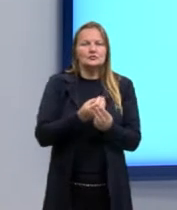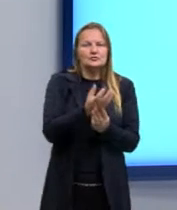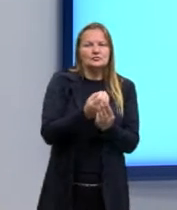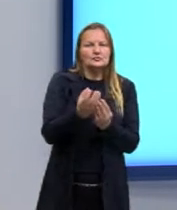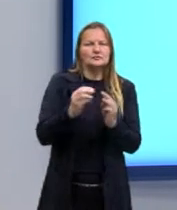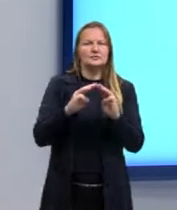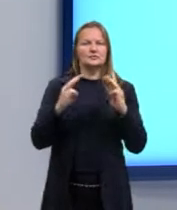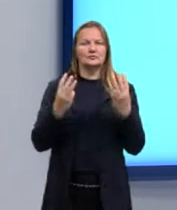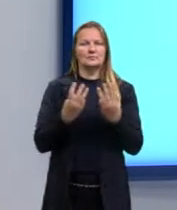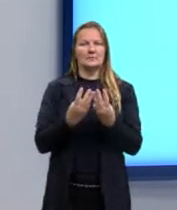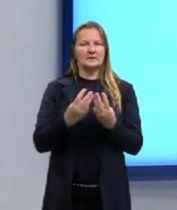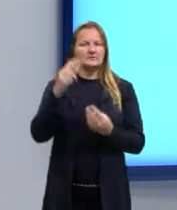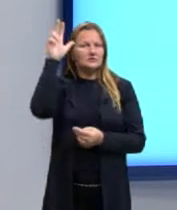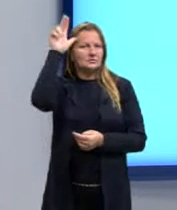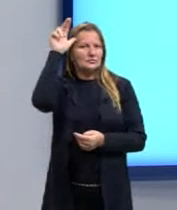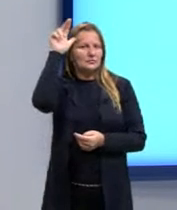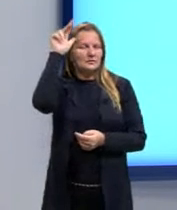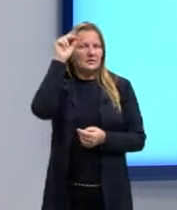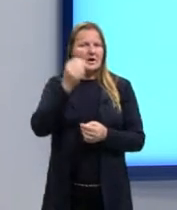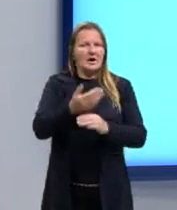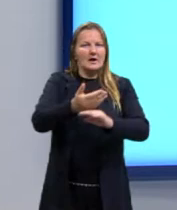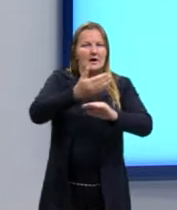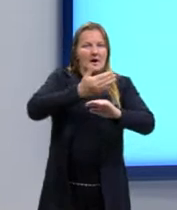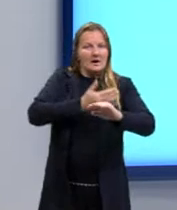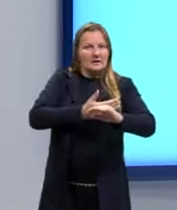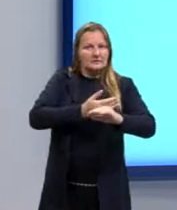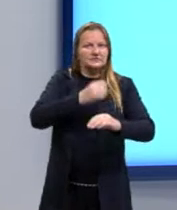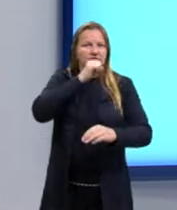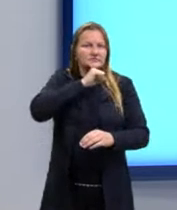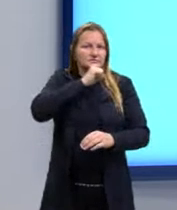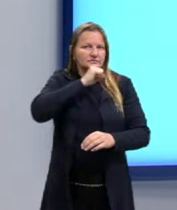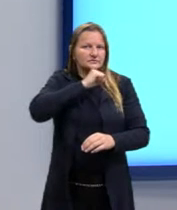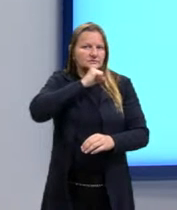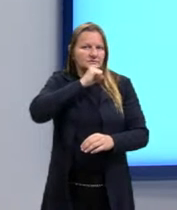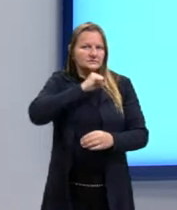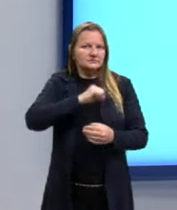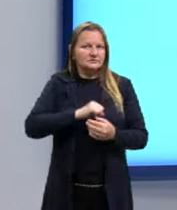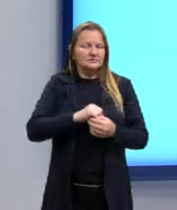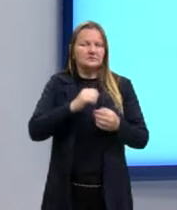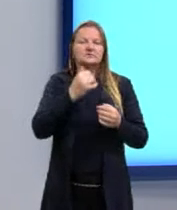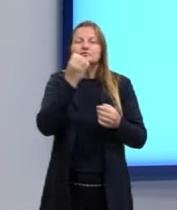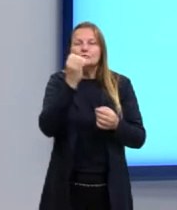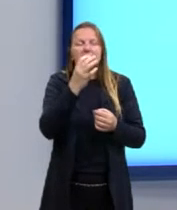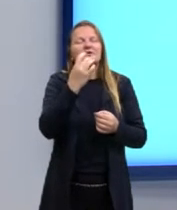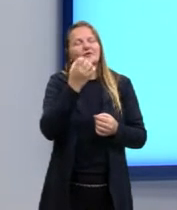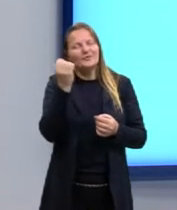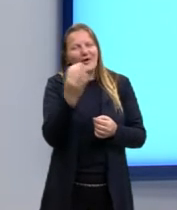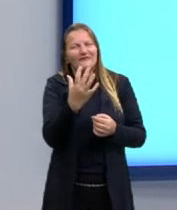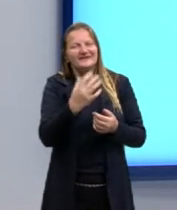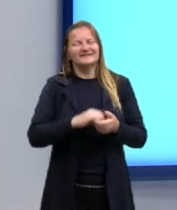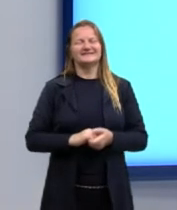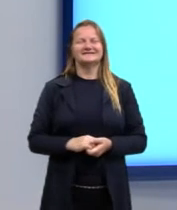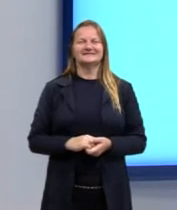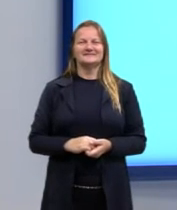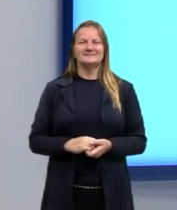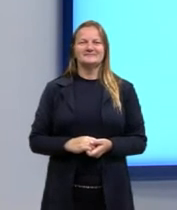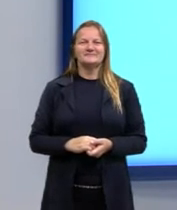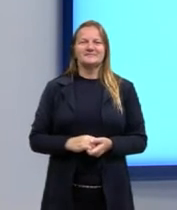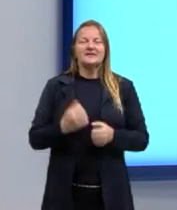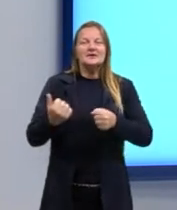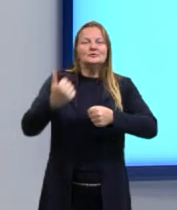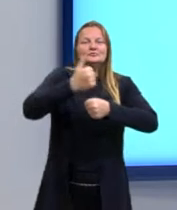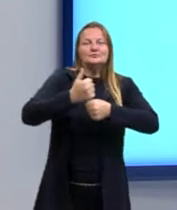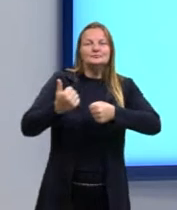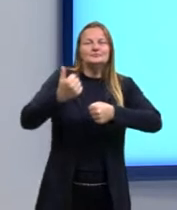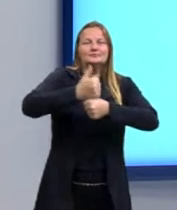distribuição das massas dos coelhos que foram alimentados com a ração atual a